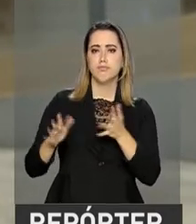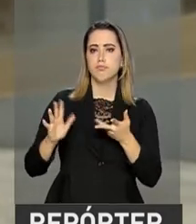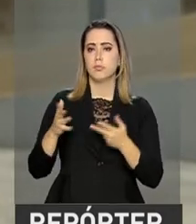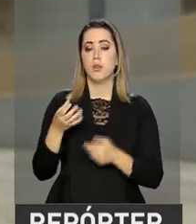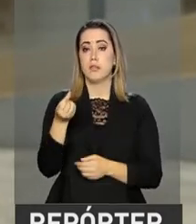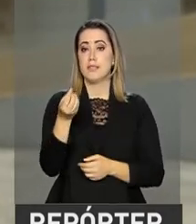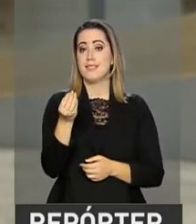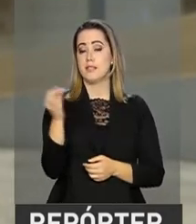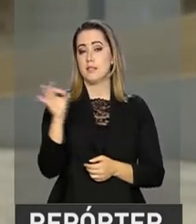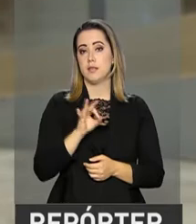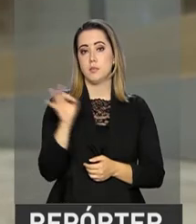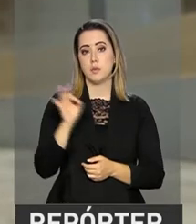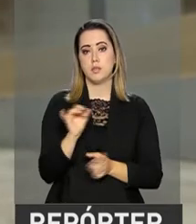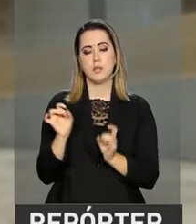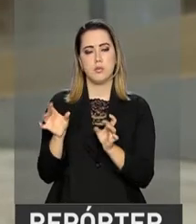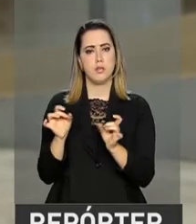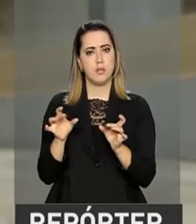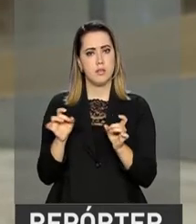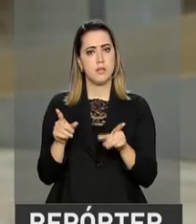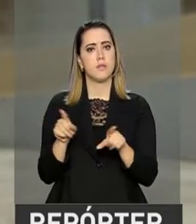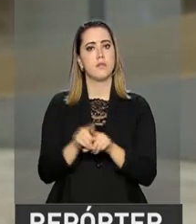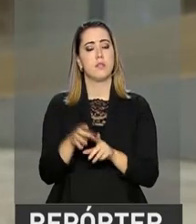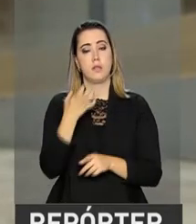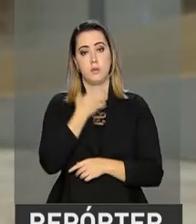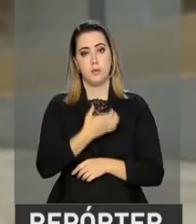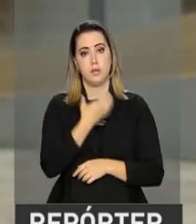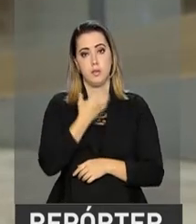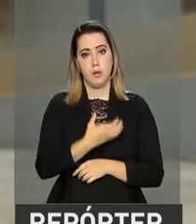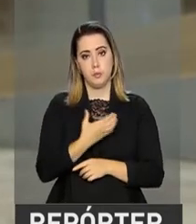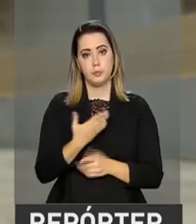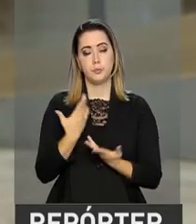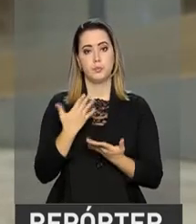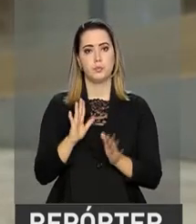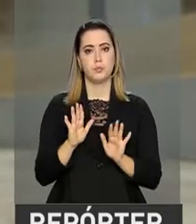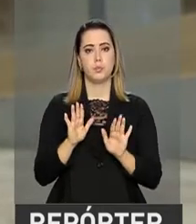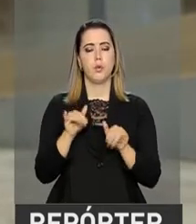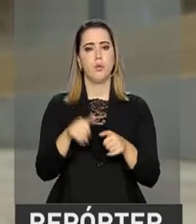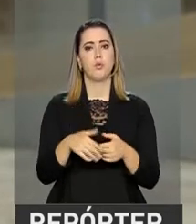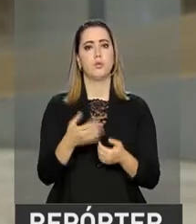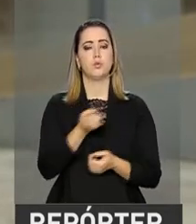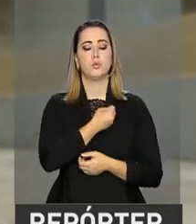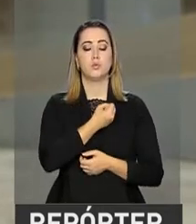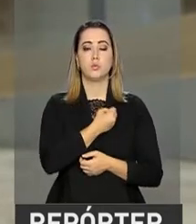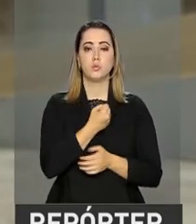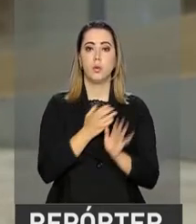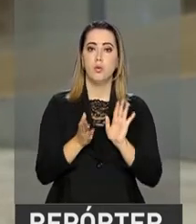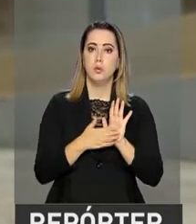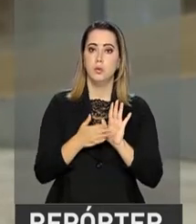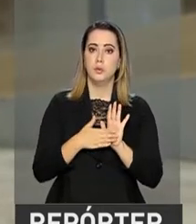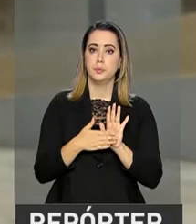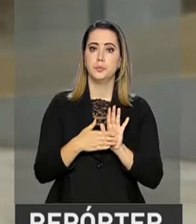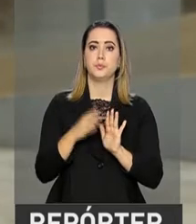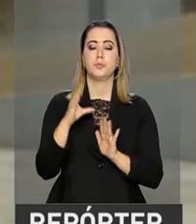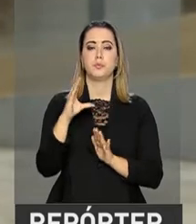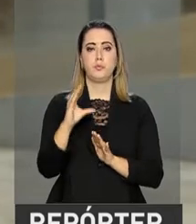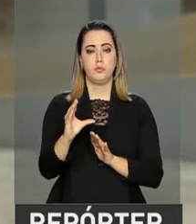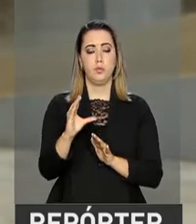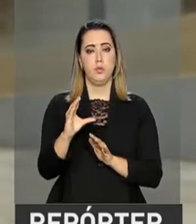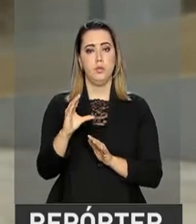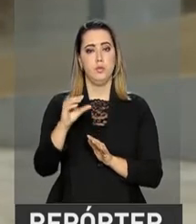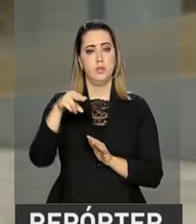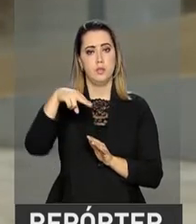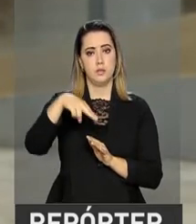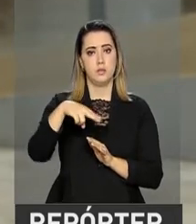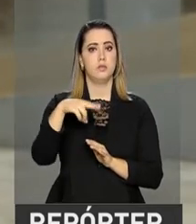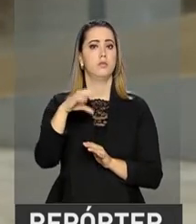60% das vendas no natal e último dado apresentado pela confederação nacional do comércio que demonstra